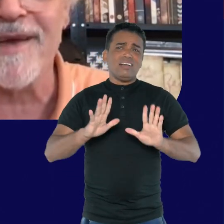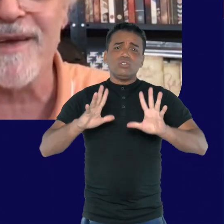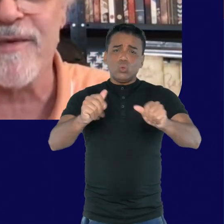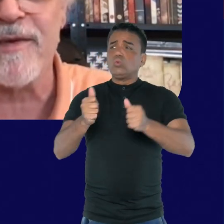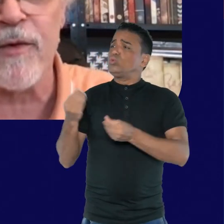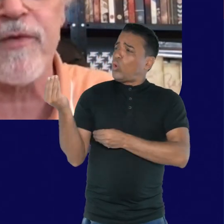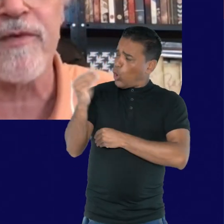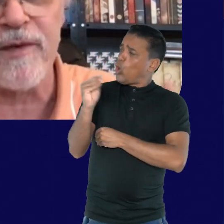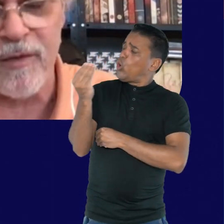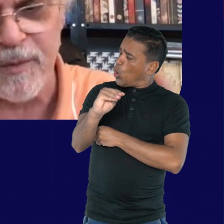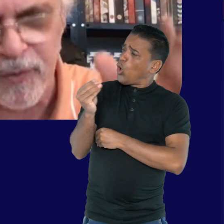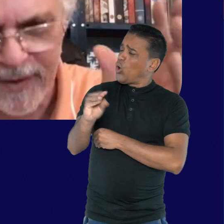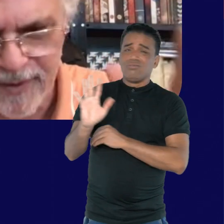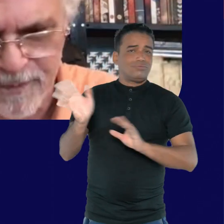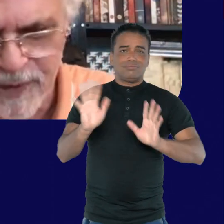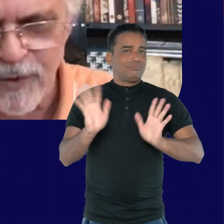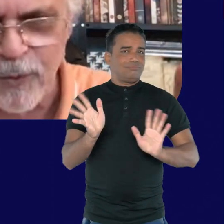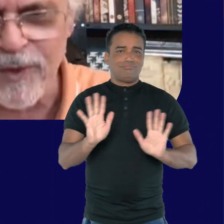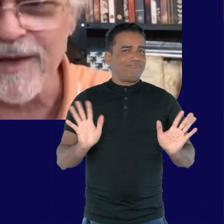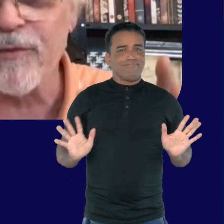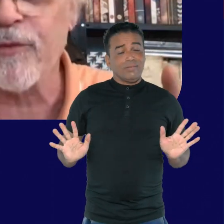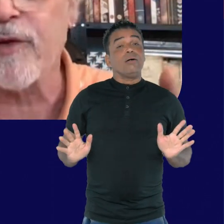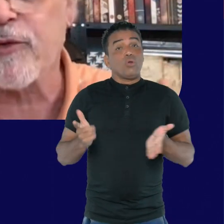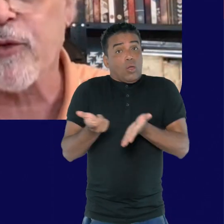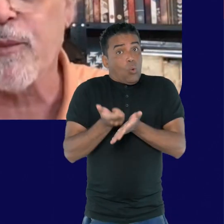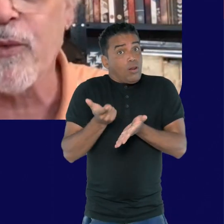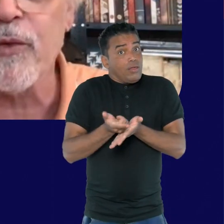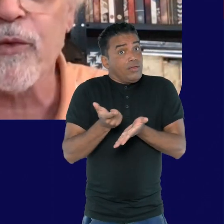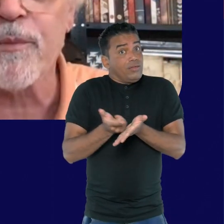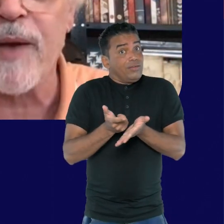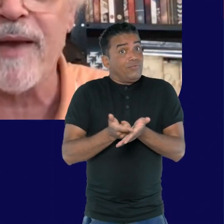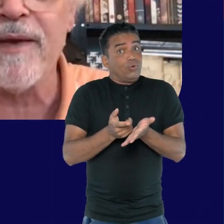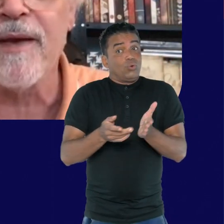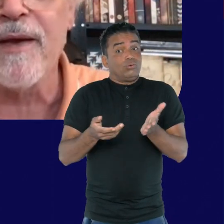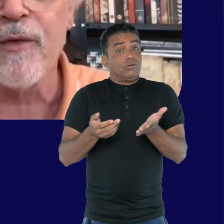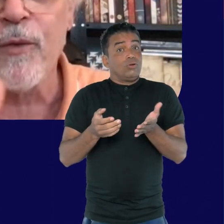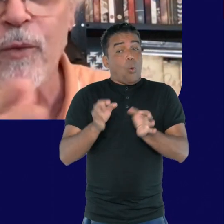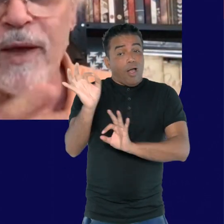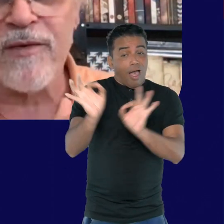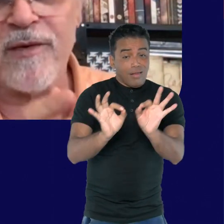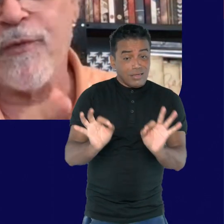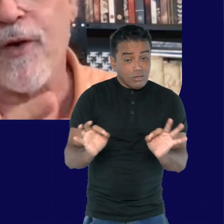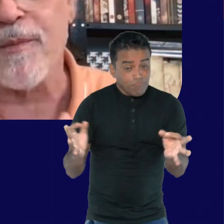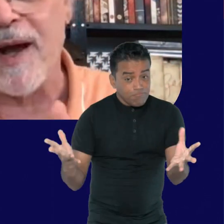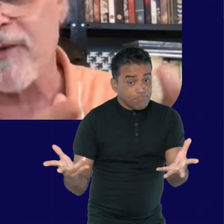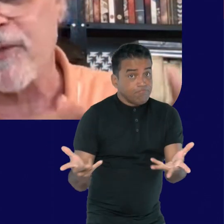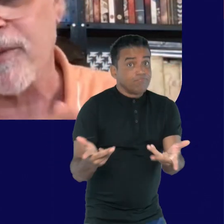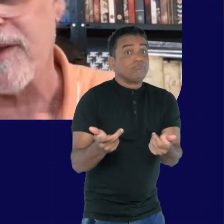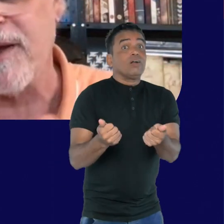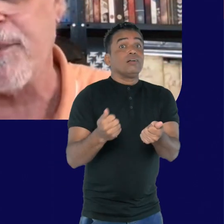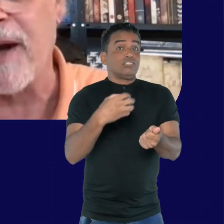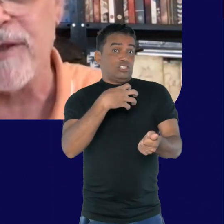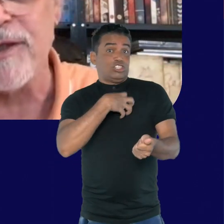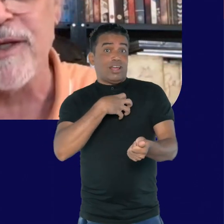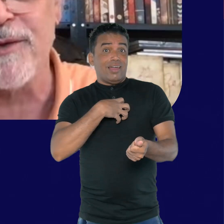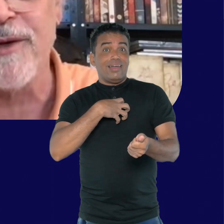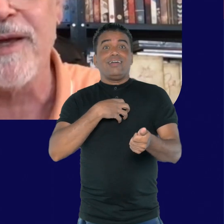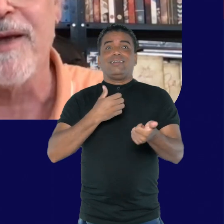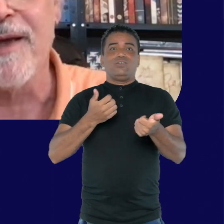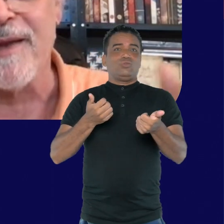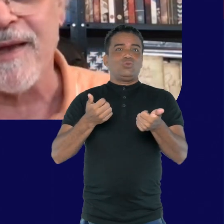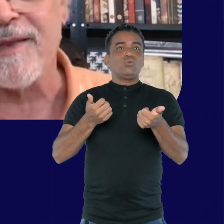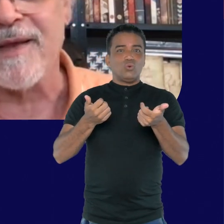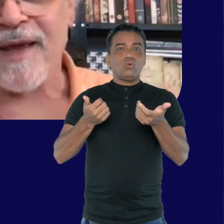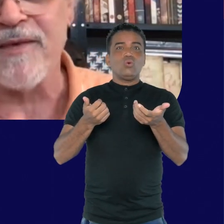que 13 e tal? Eu falei assim, não, é porque o livro fechou muito bem com esse formato